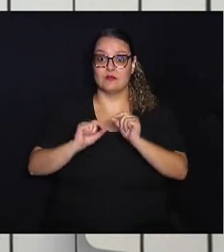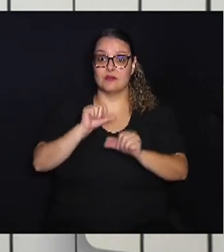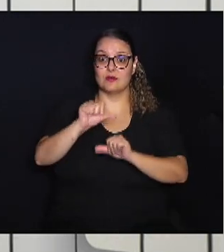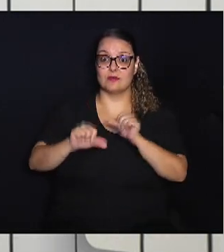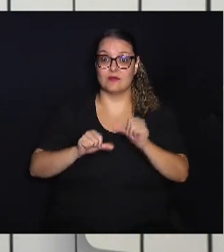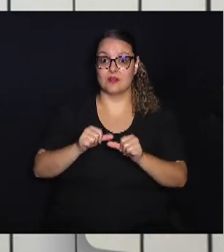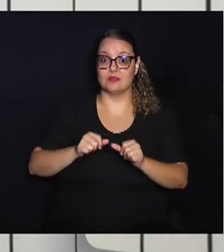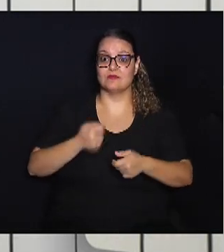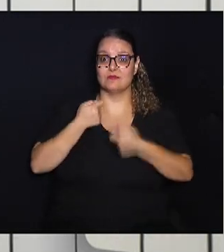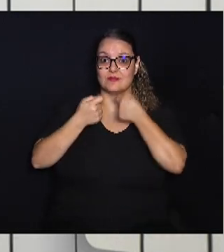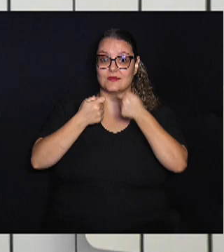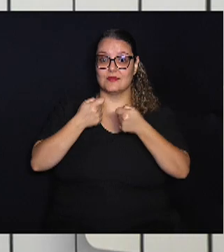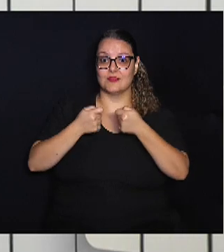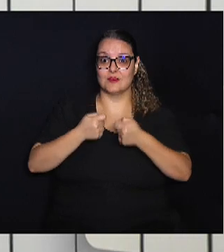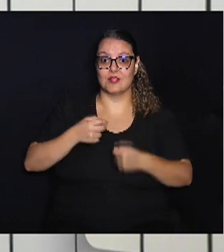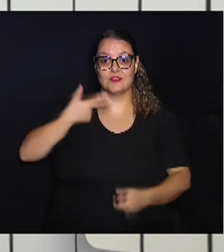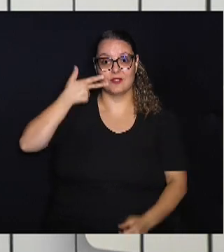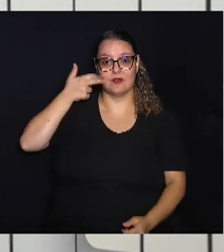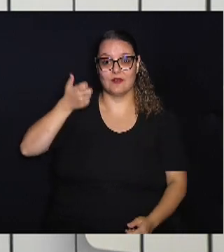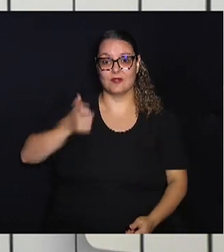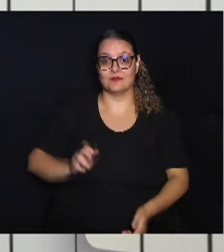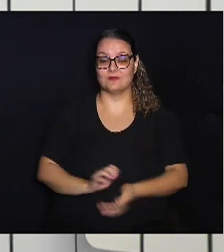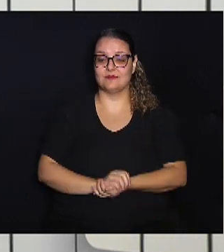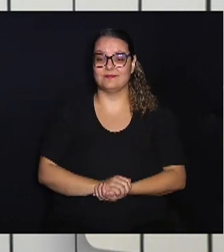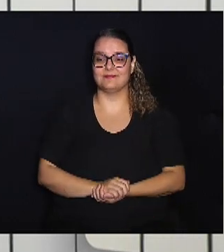na reportagem de Rafael Turati.